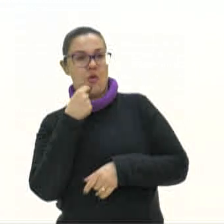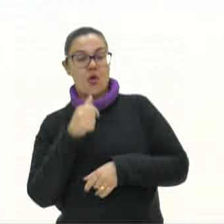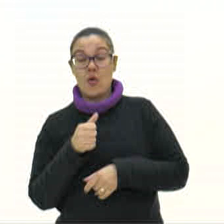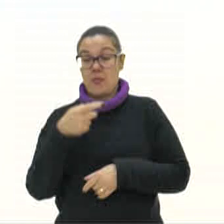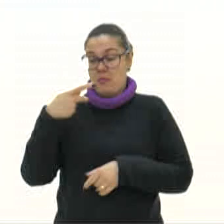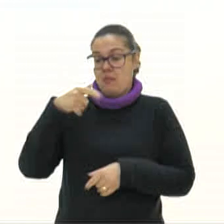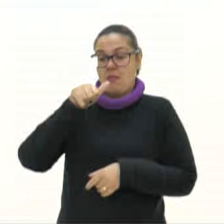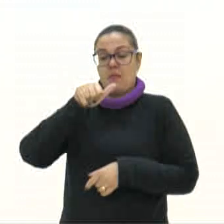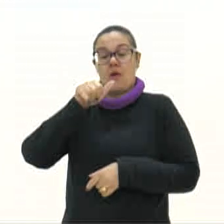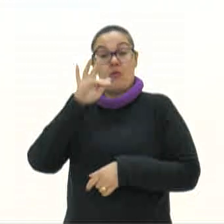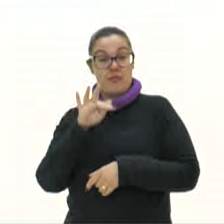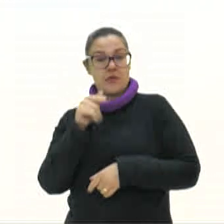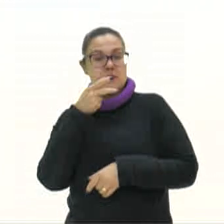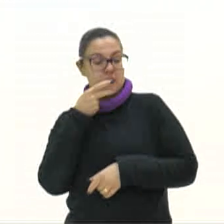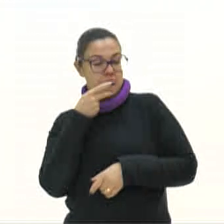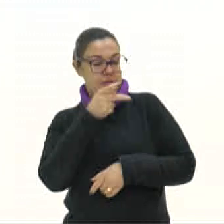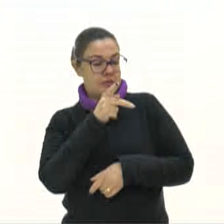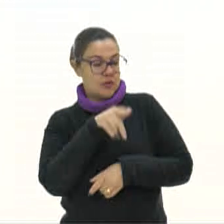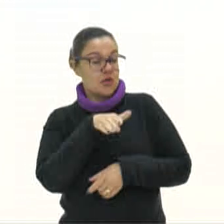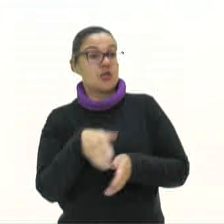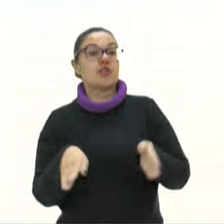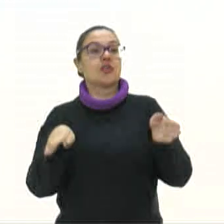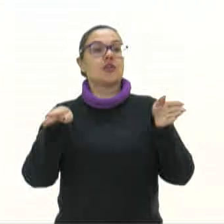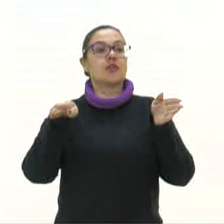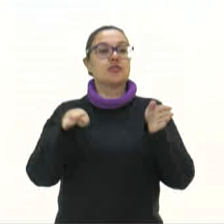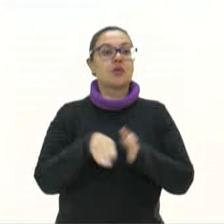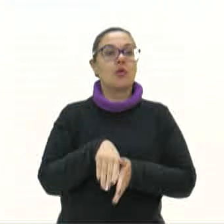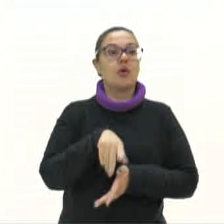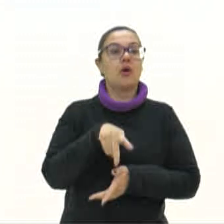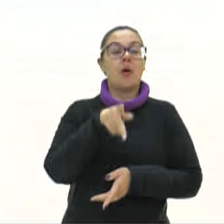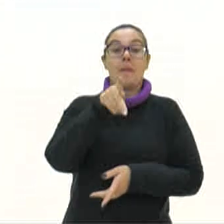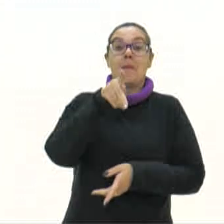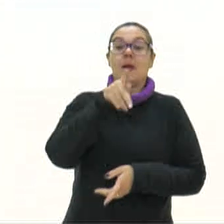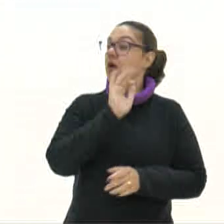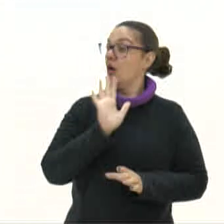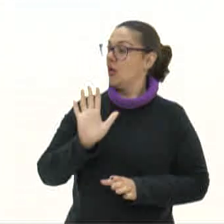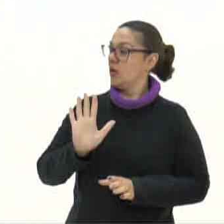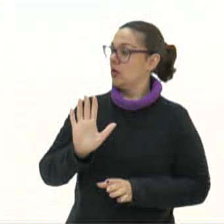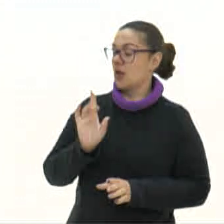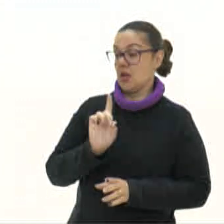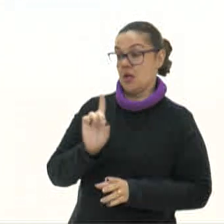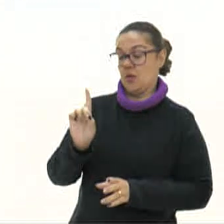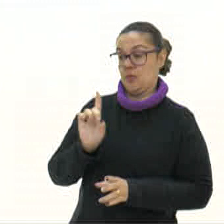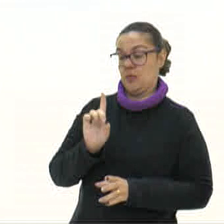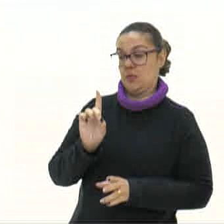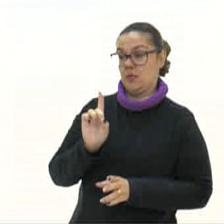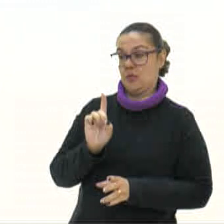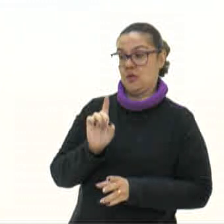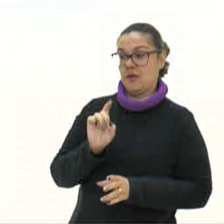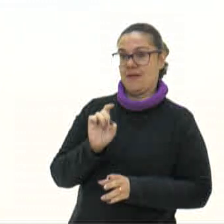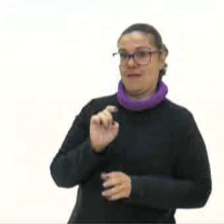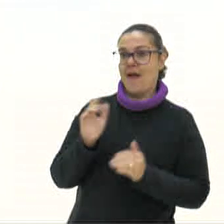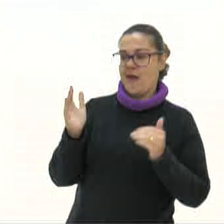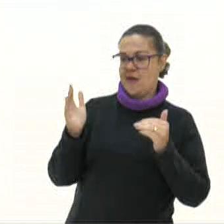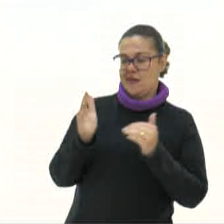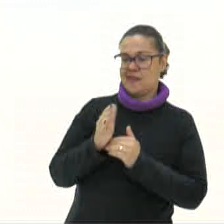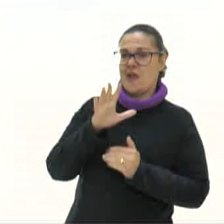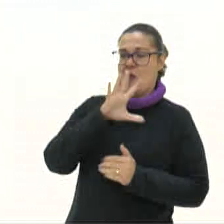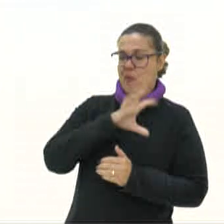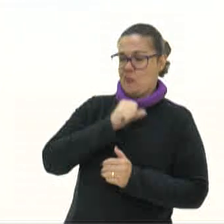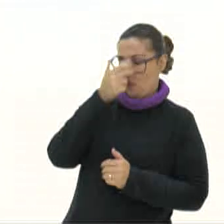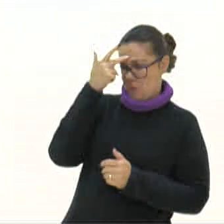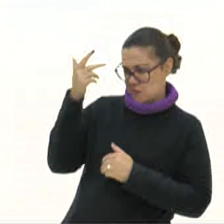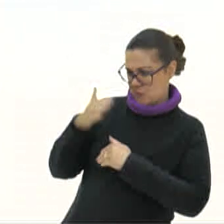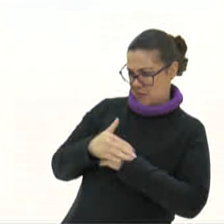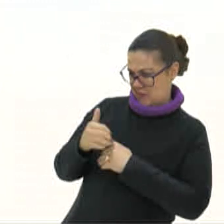amor de pessoa, ele chegou uma vez um pasquim, e aí o Gilberto Gil interrompe e fala o seguinte: não, até que um amor de pessoa a